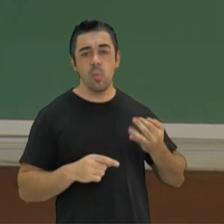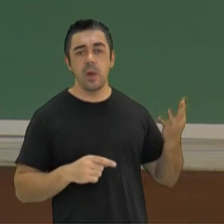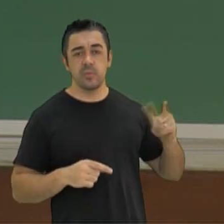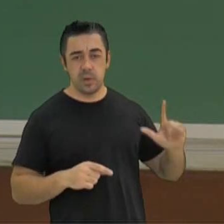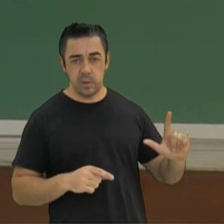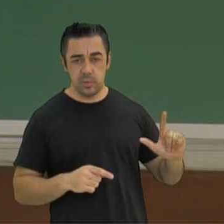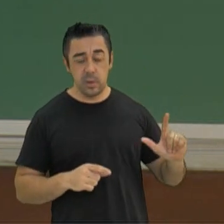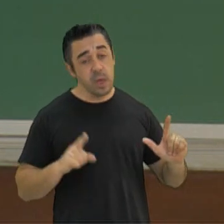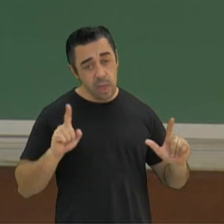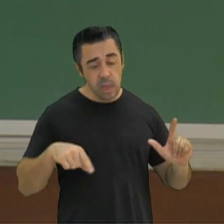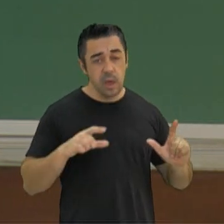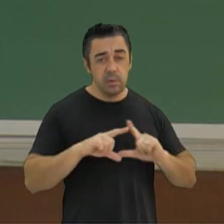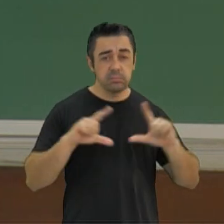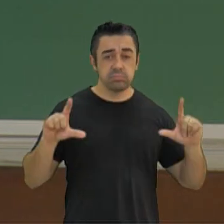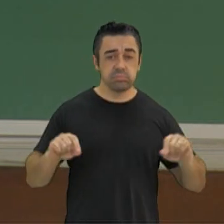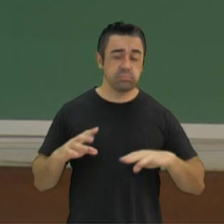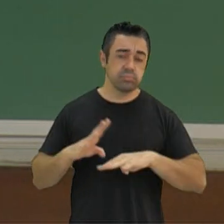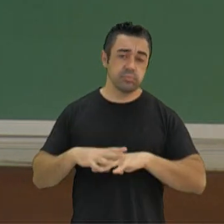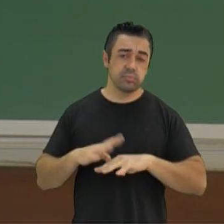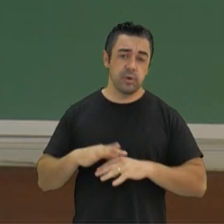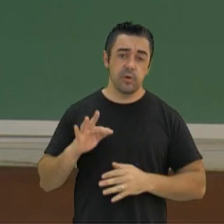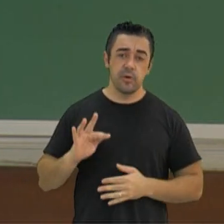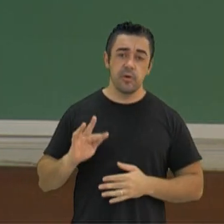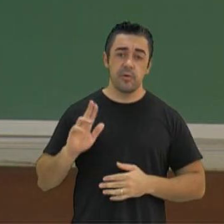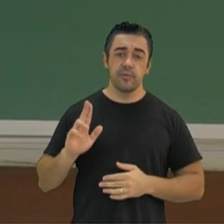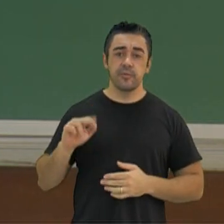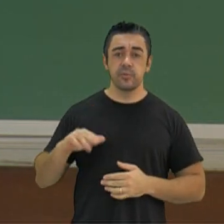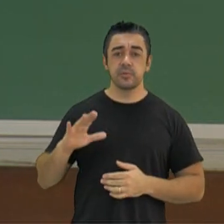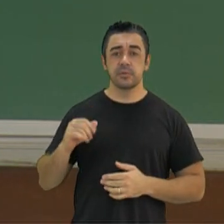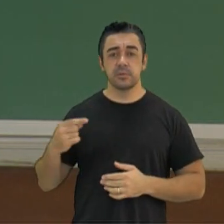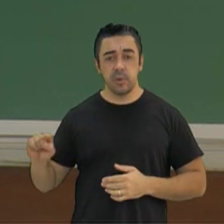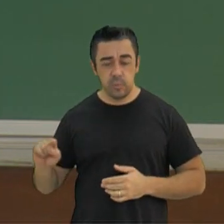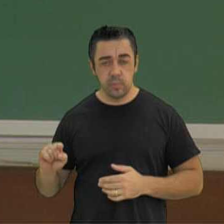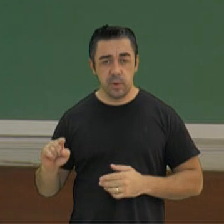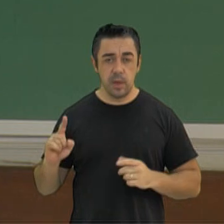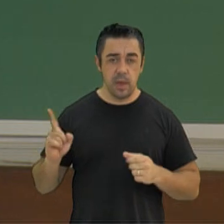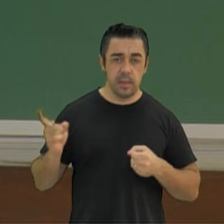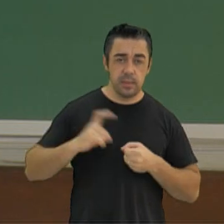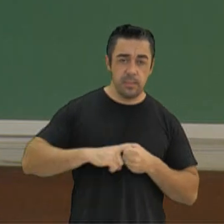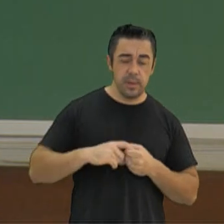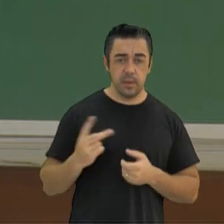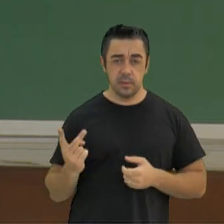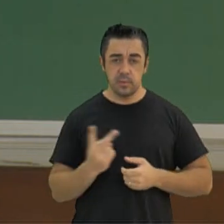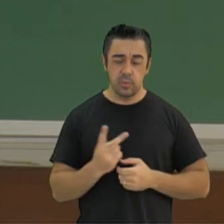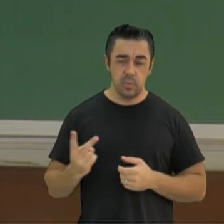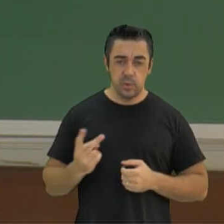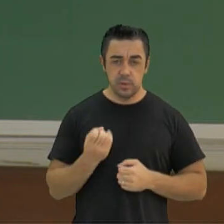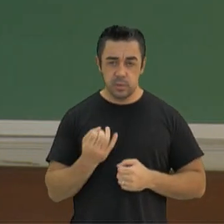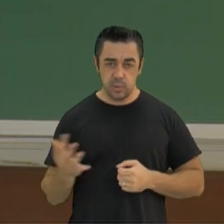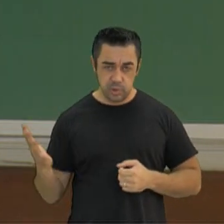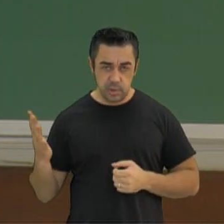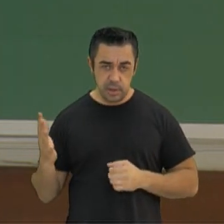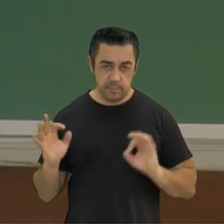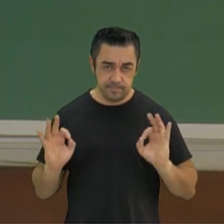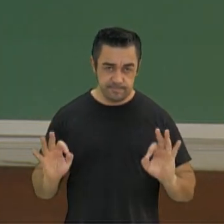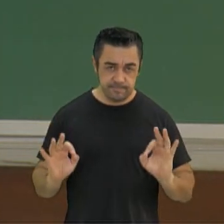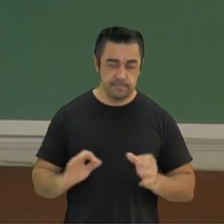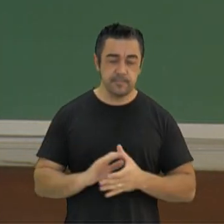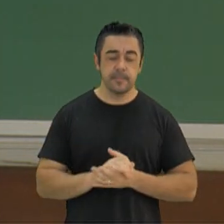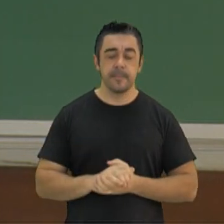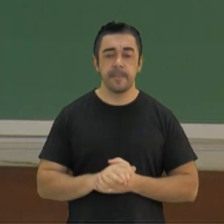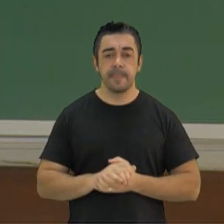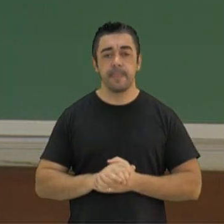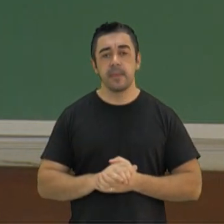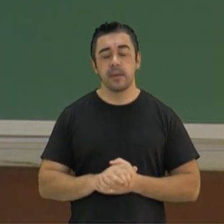ok? E tá aí a função, certo? Função é uma dependência entre duas grandezas, entre duas quantidades, entre dois valores aqui